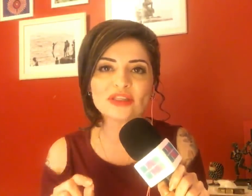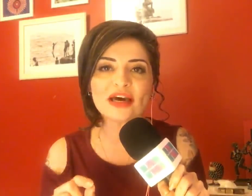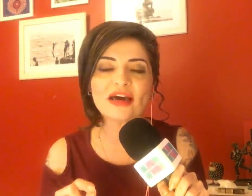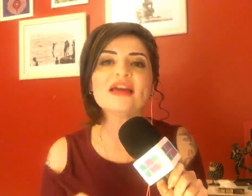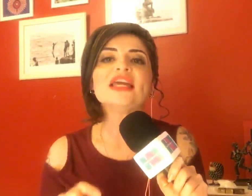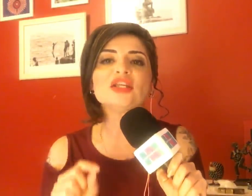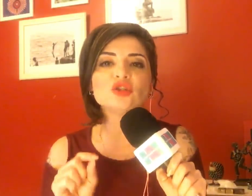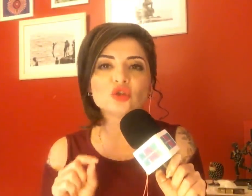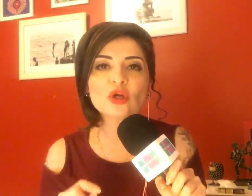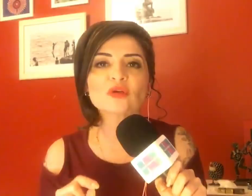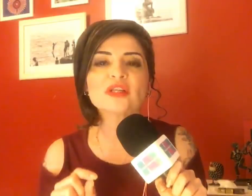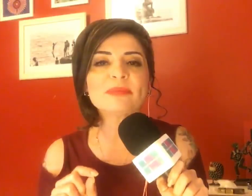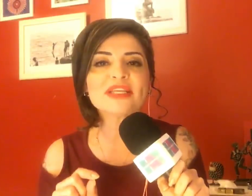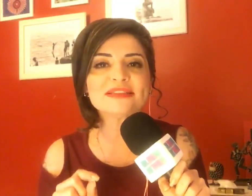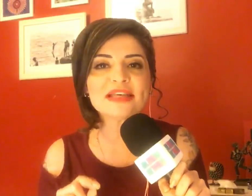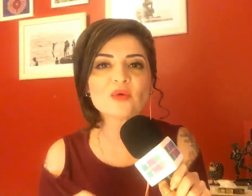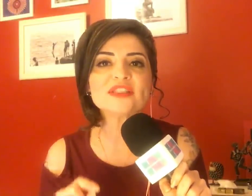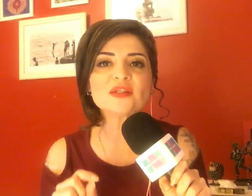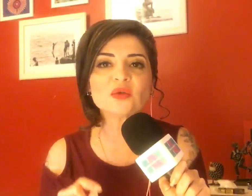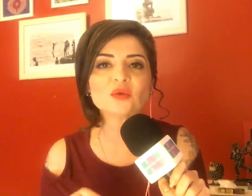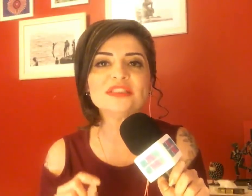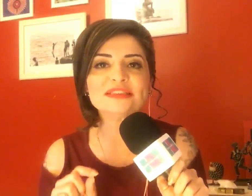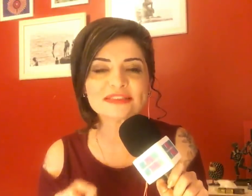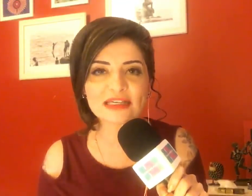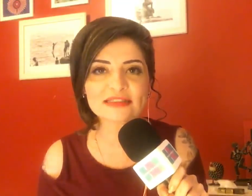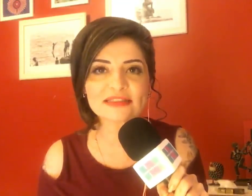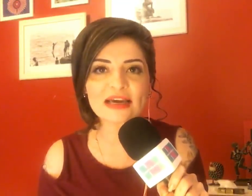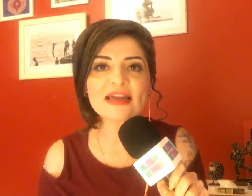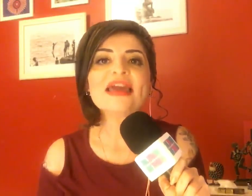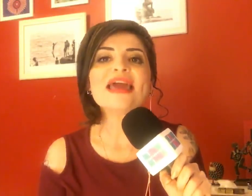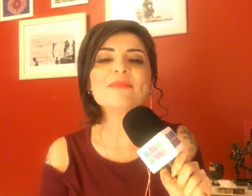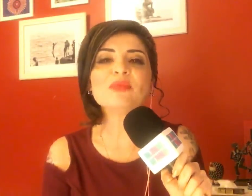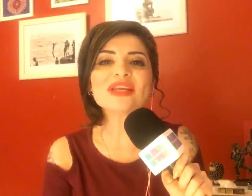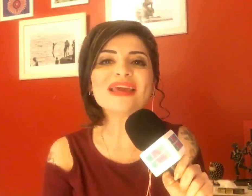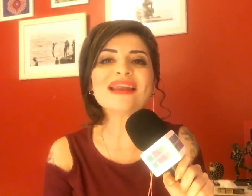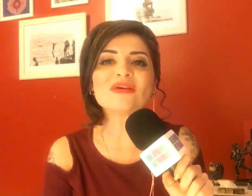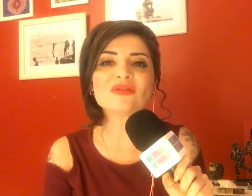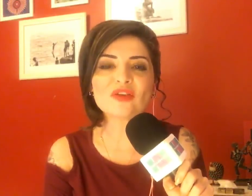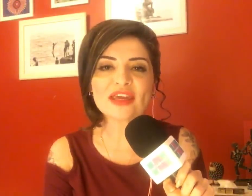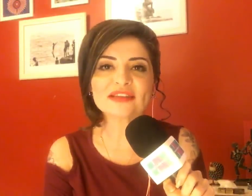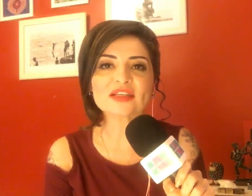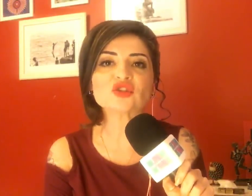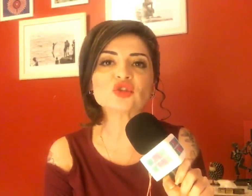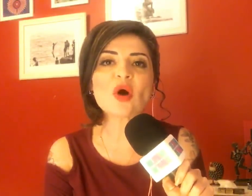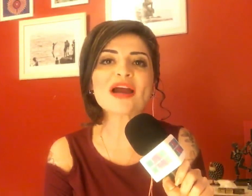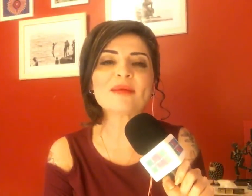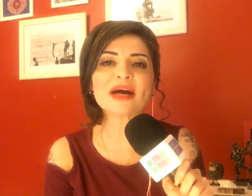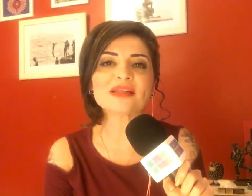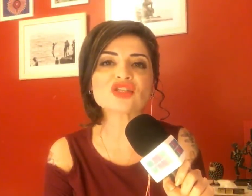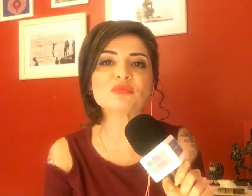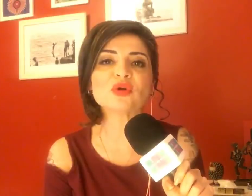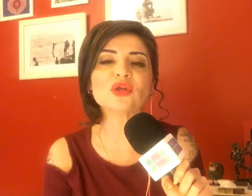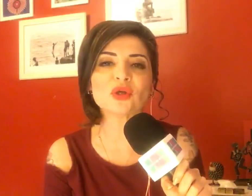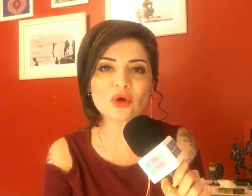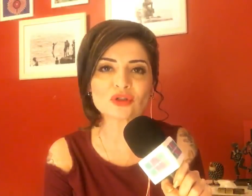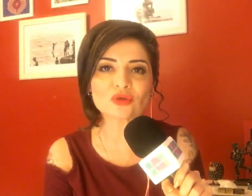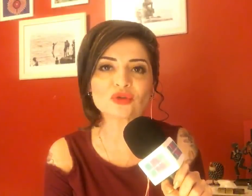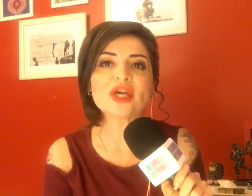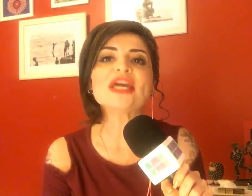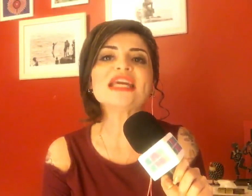gritaria toda em torno da prisão em segunda instância é porque ela afeta só a camada